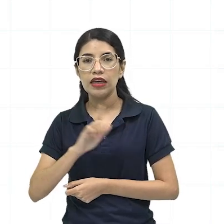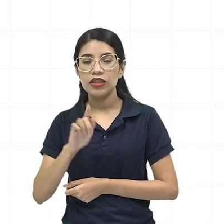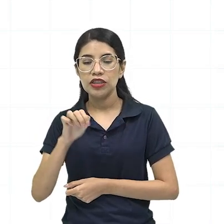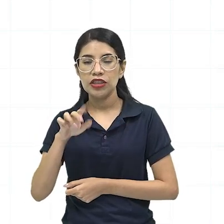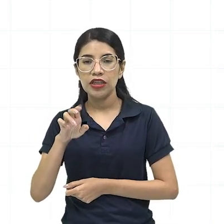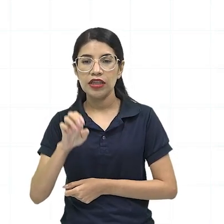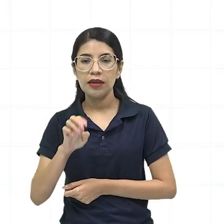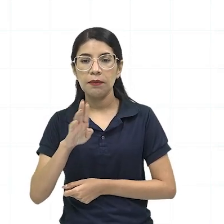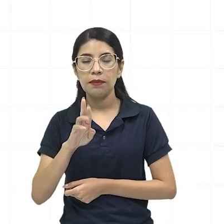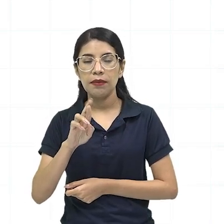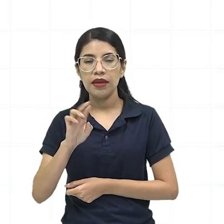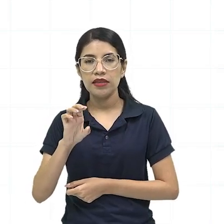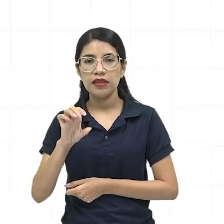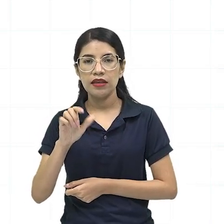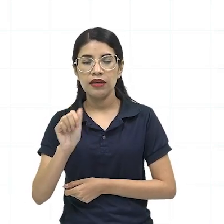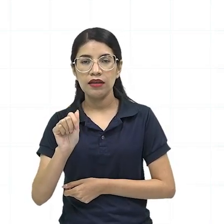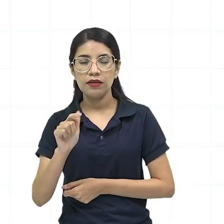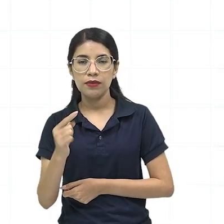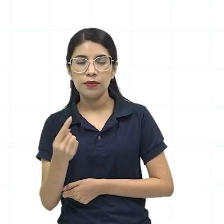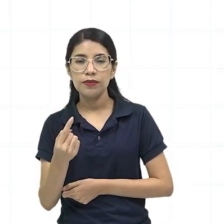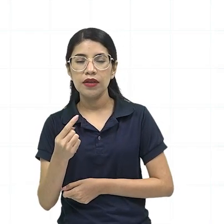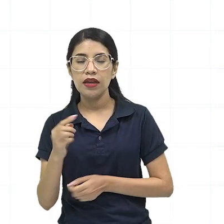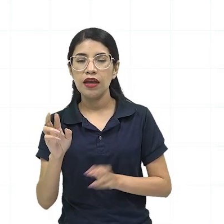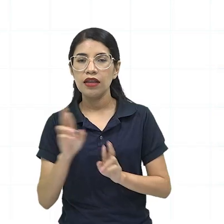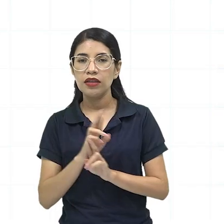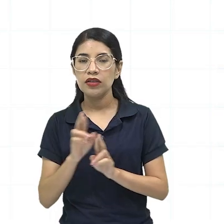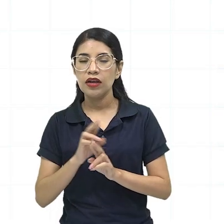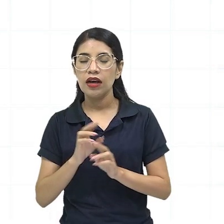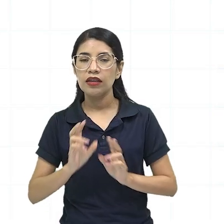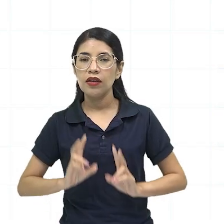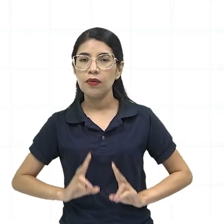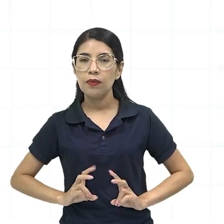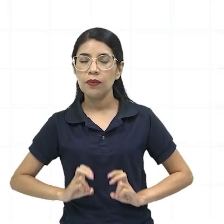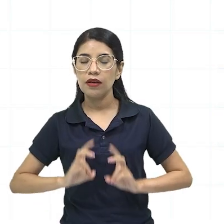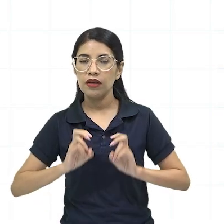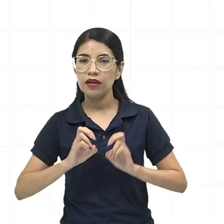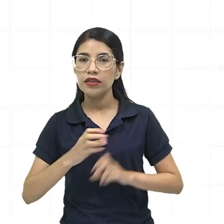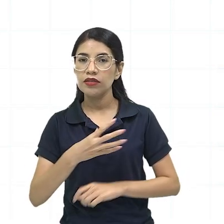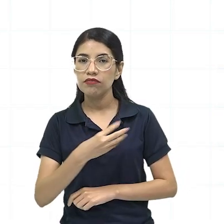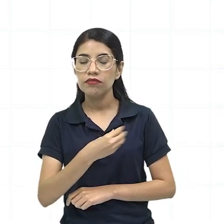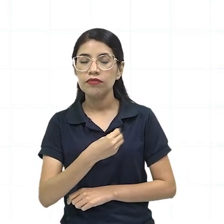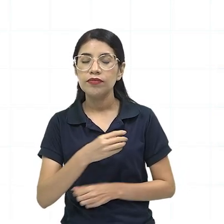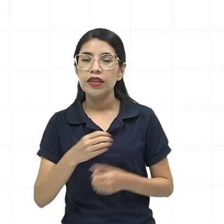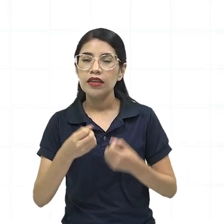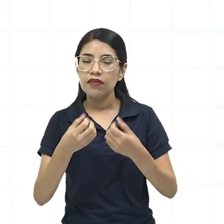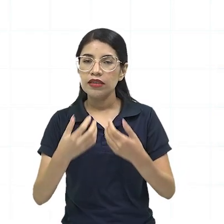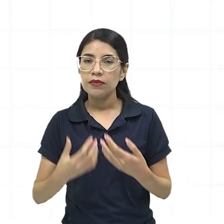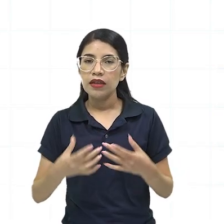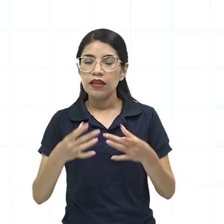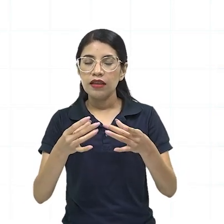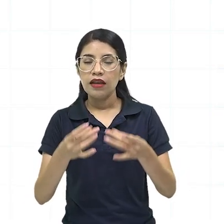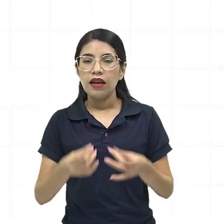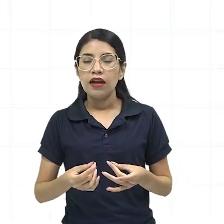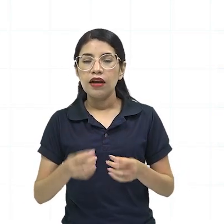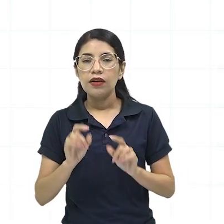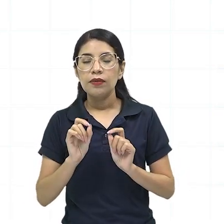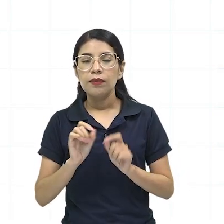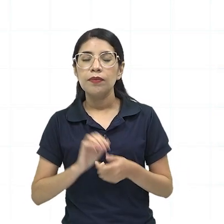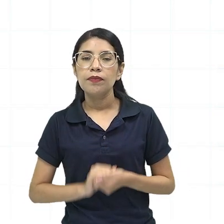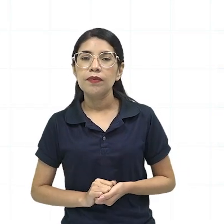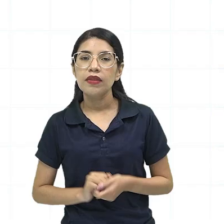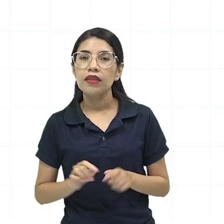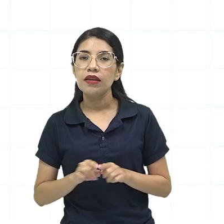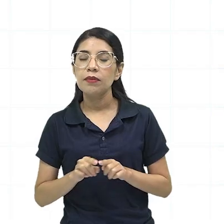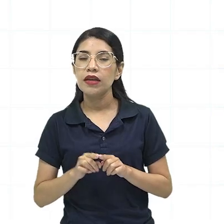gene BRCA1, associado ao câncer de mama. E aí ele vai explicar o que é esse gene, né? E examinaremos